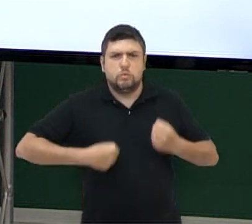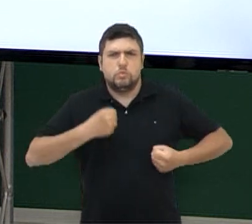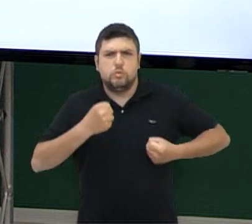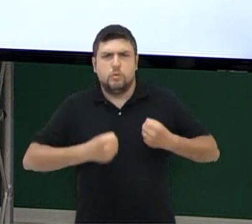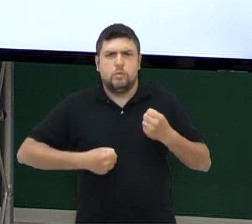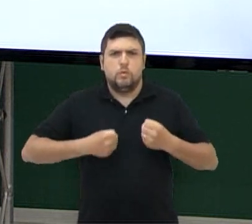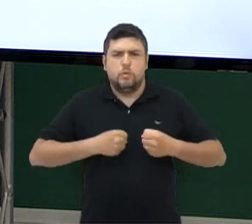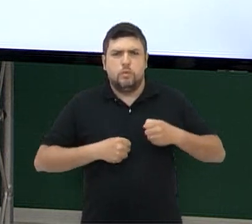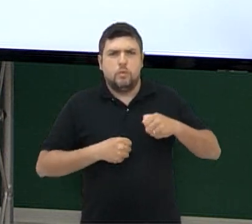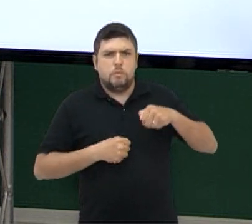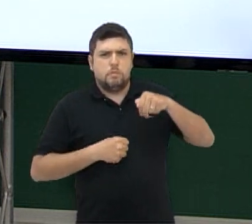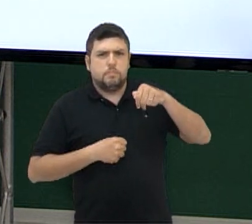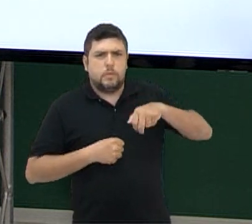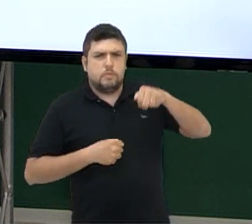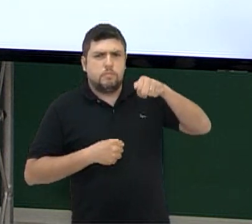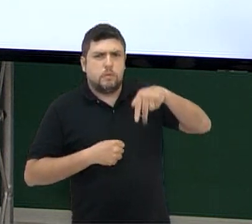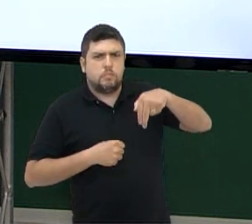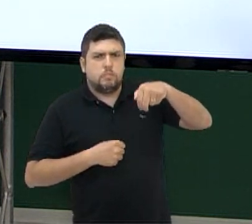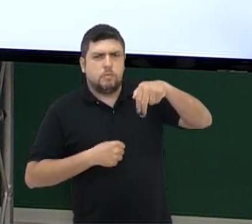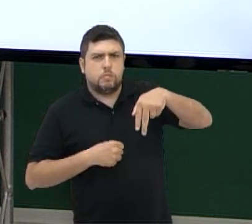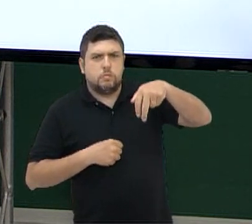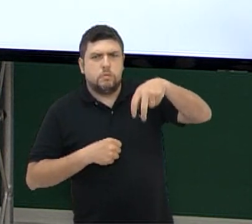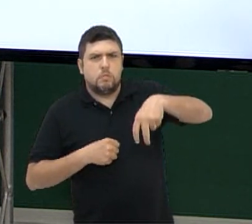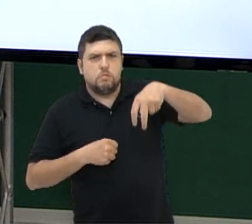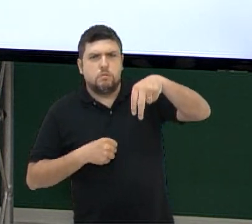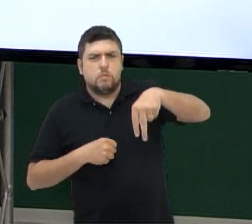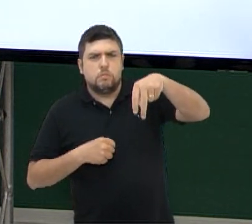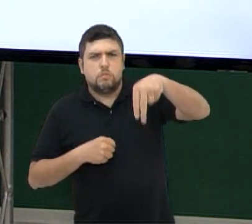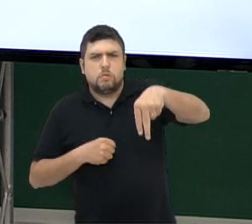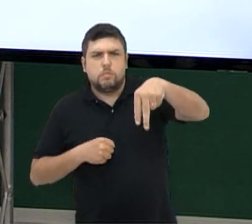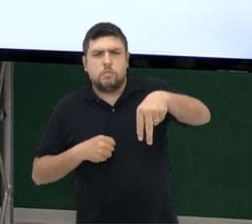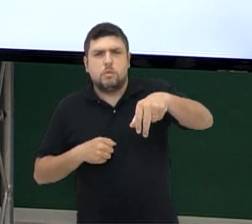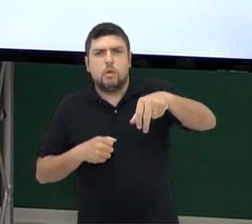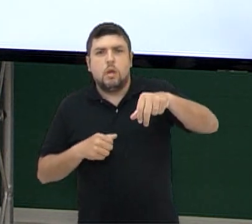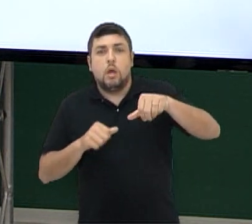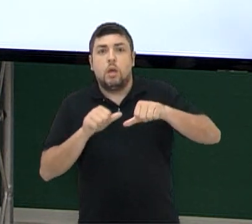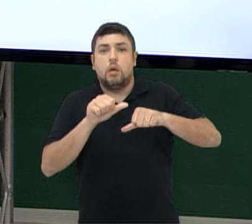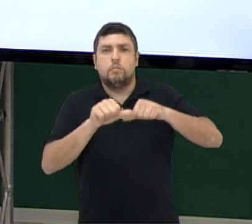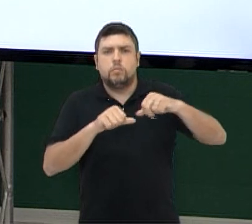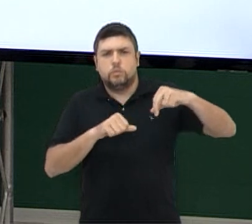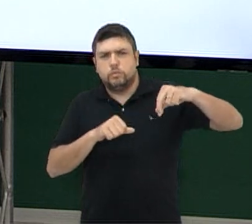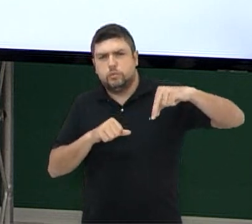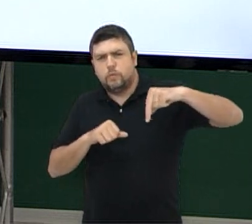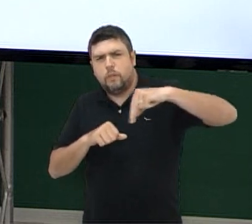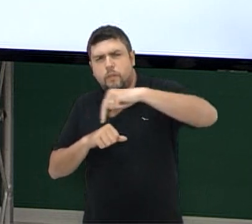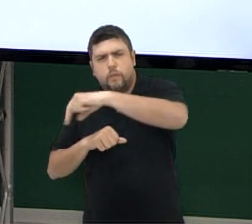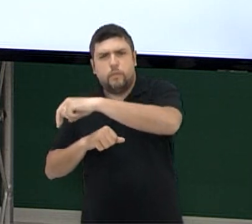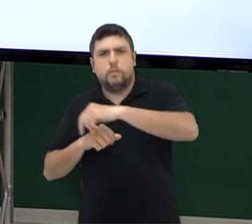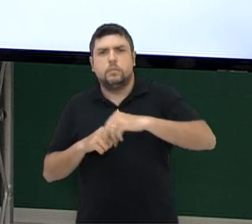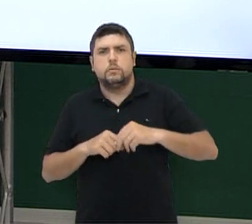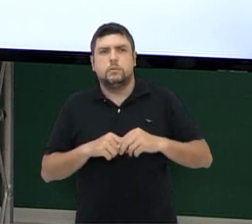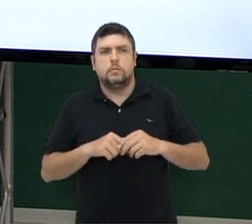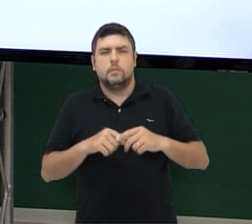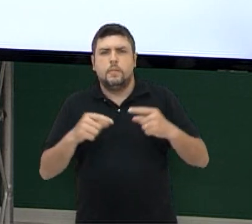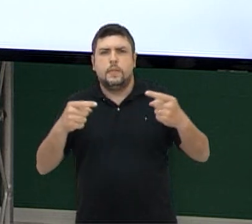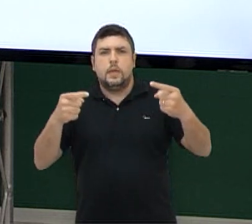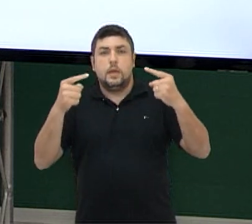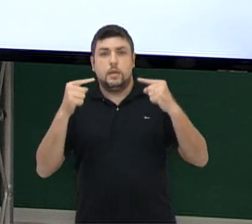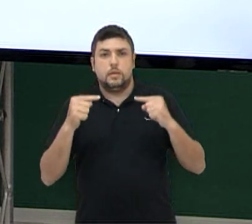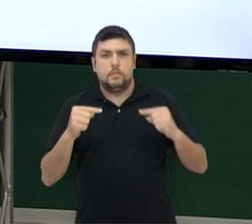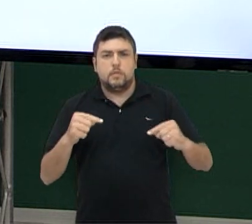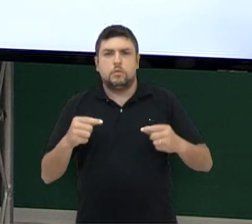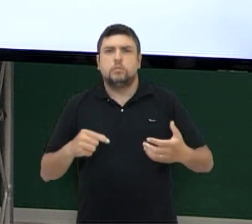posições diferentes a cada instante, né? Quer dizer que a velocidade dela está aumentando. E aqui na situação de baixo nós temos um veículo que ela